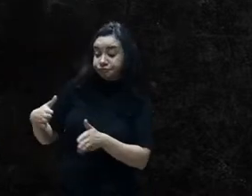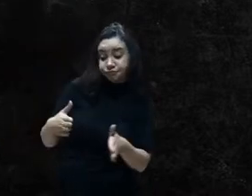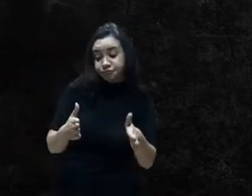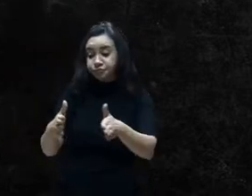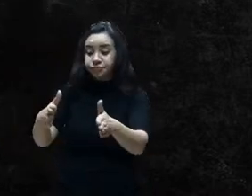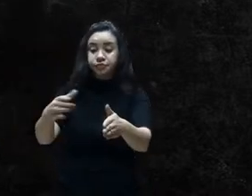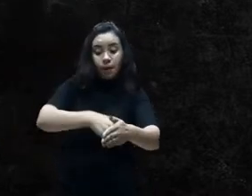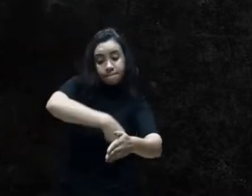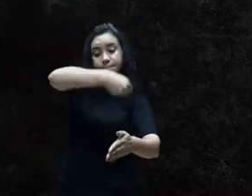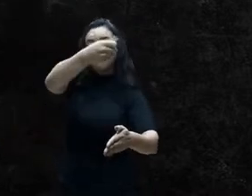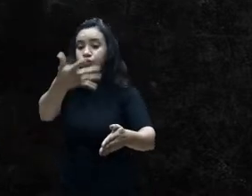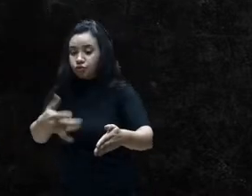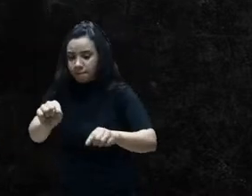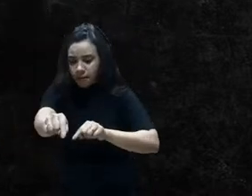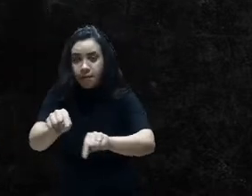e tendo crescido,